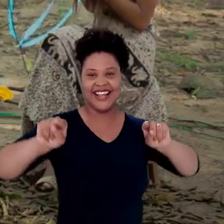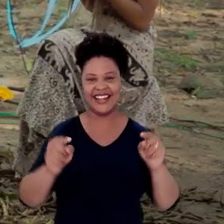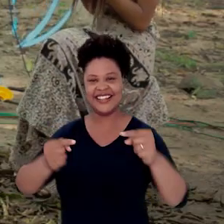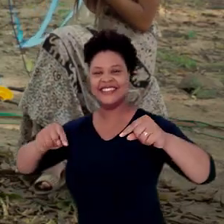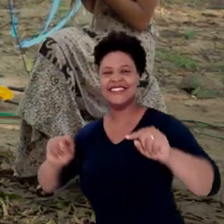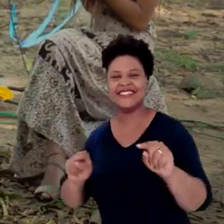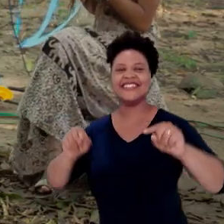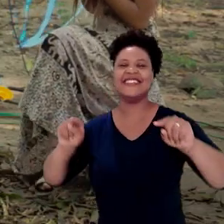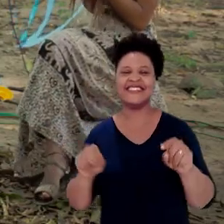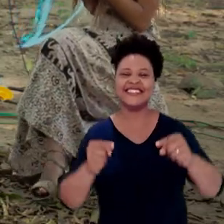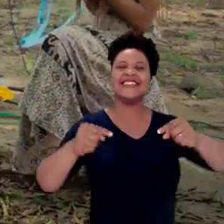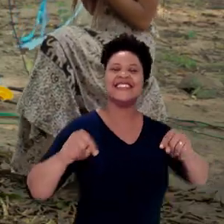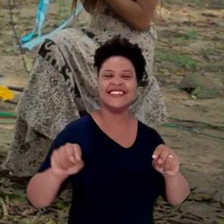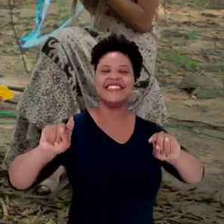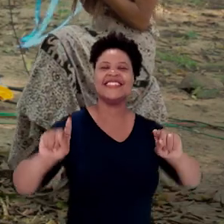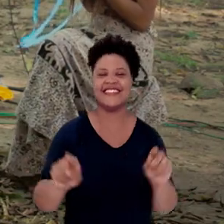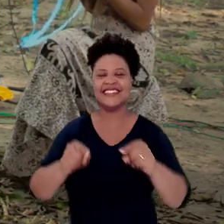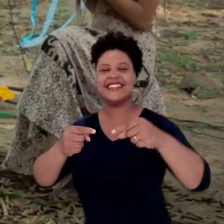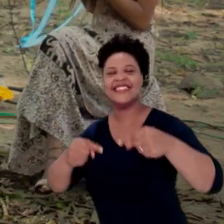Taraierera, taraierera,